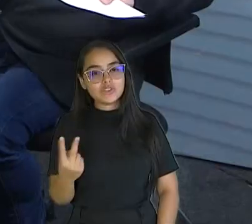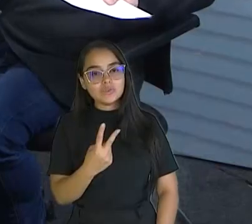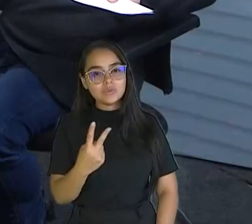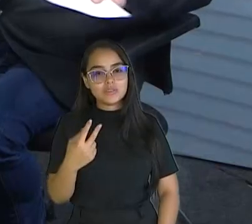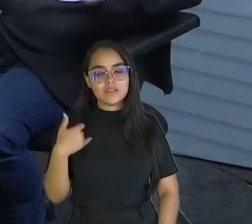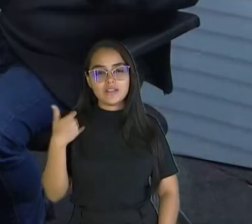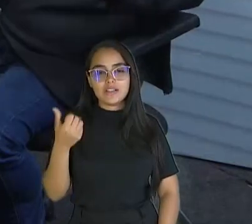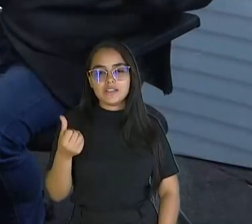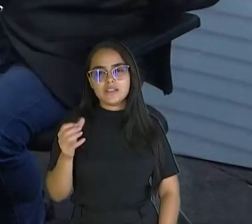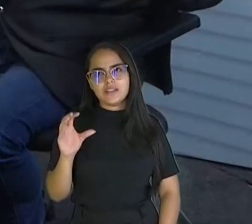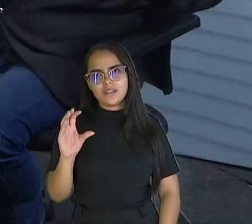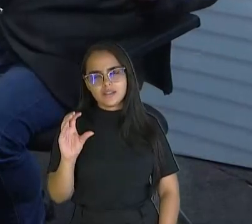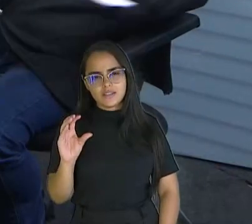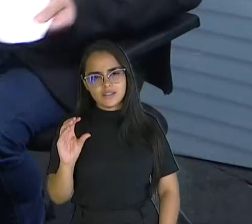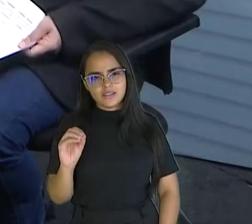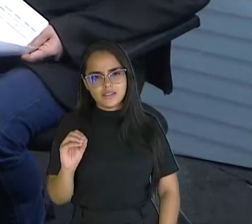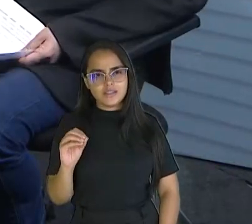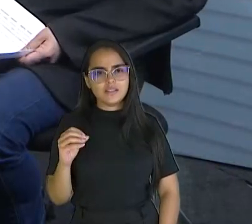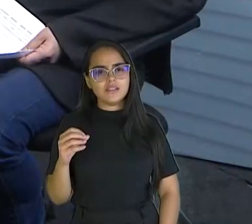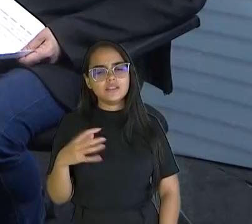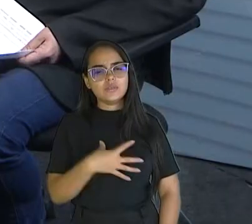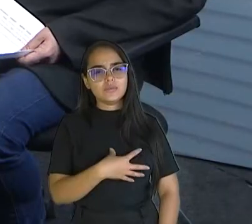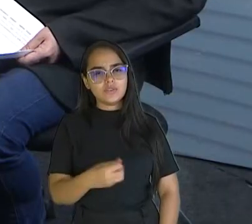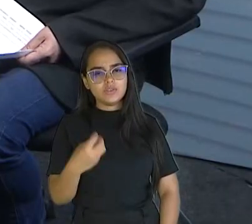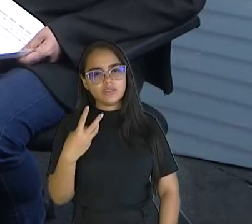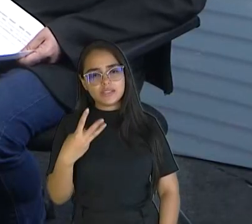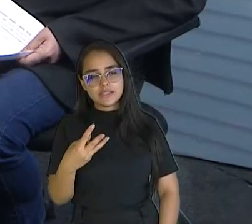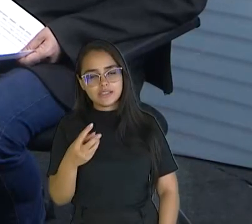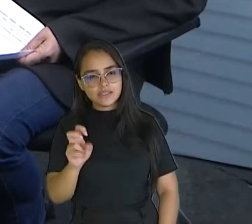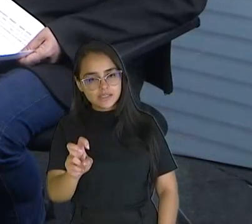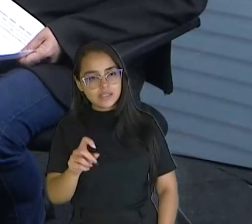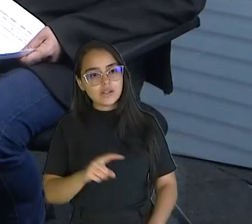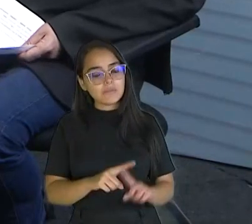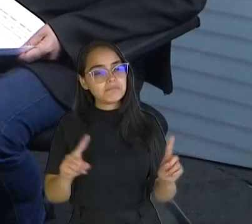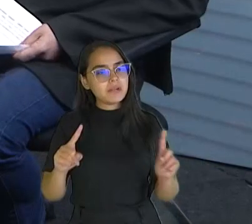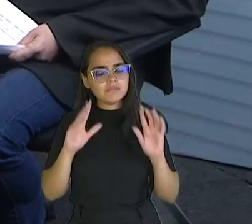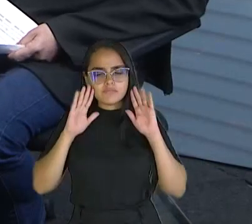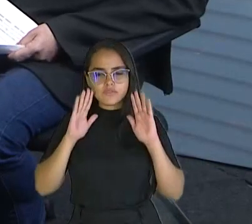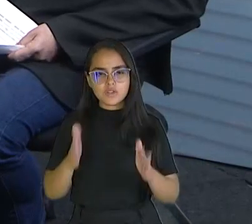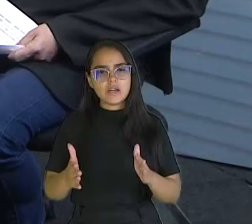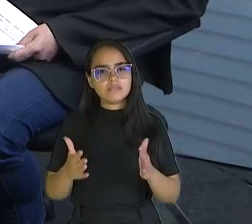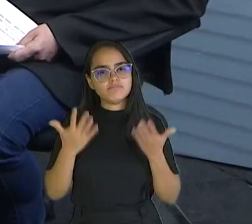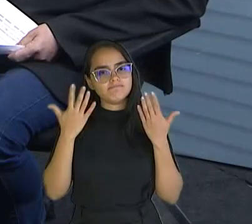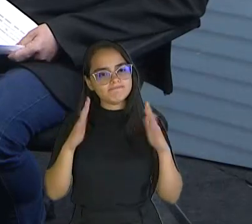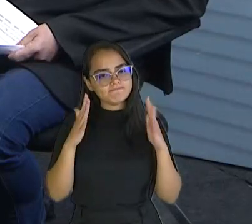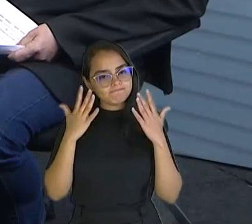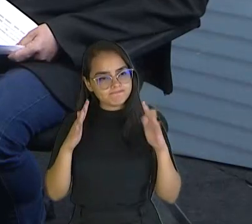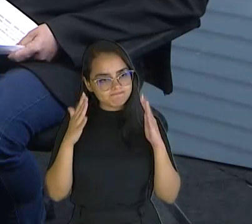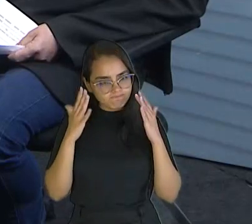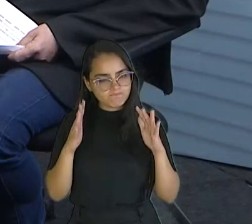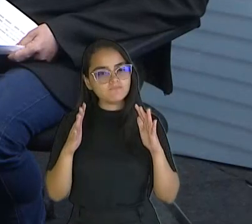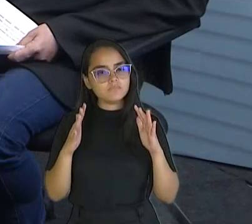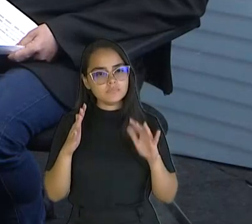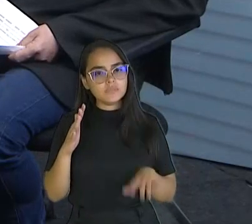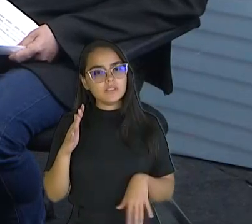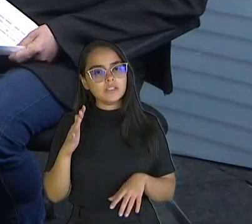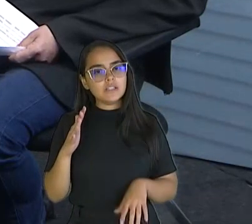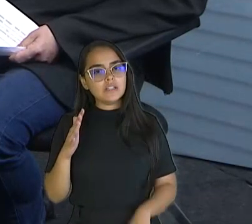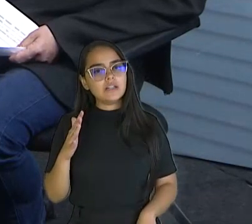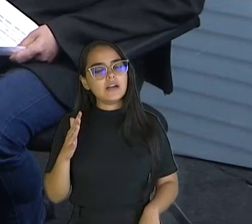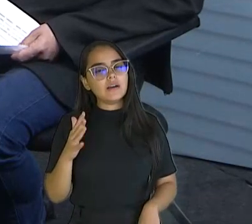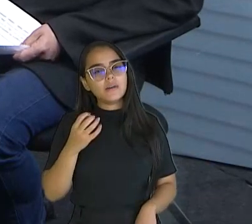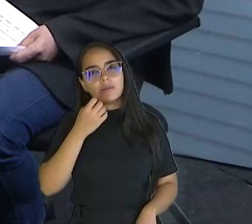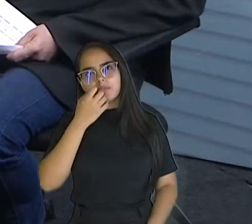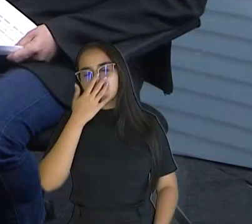tenho um filho de 35, filha de 30, mas centradas, parabéns. Obrigada. Pela Casa de Judane, está tão